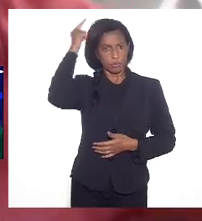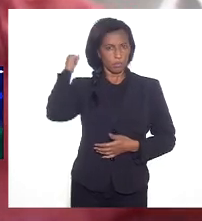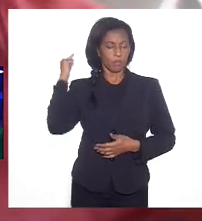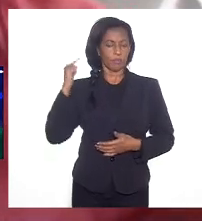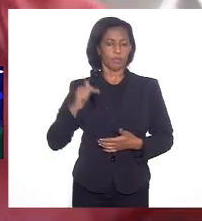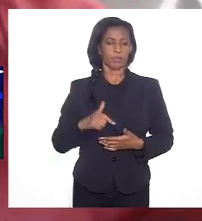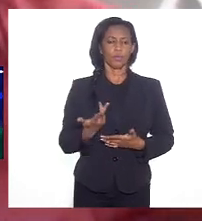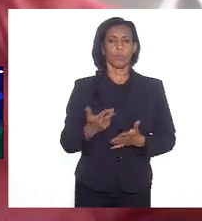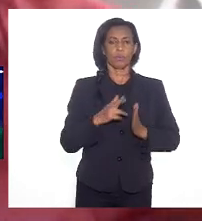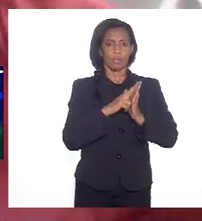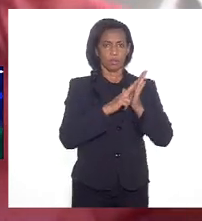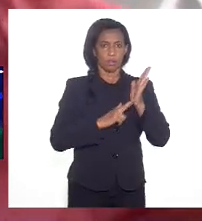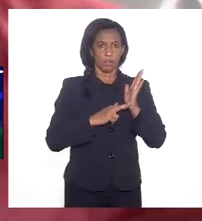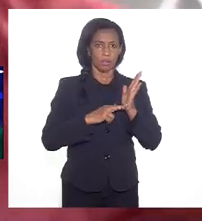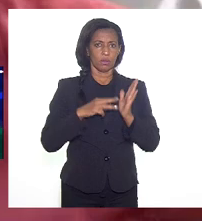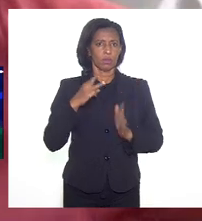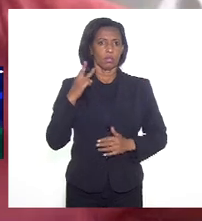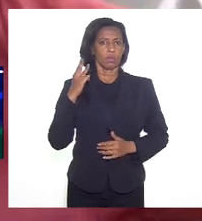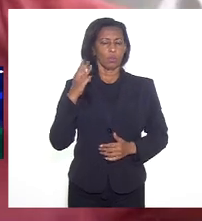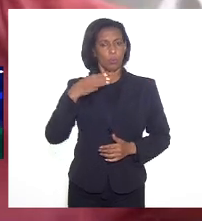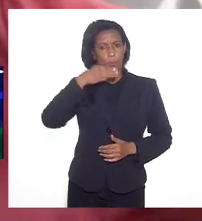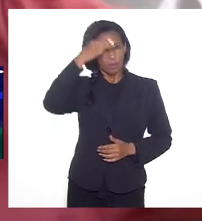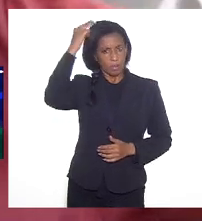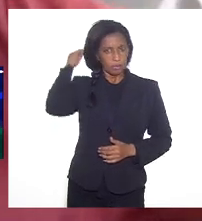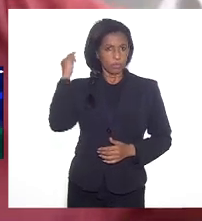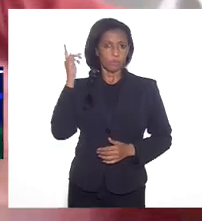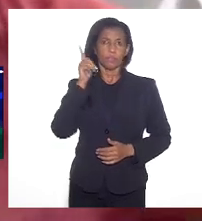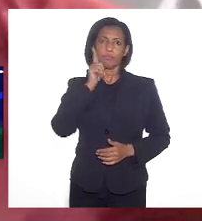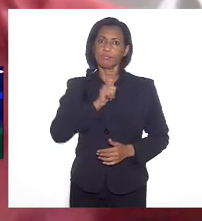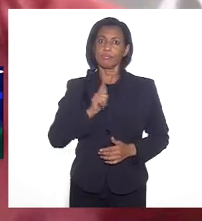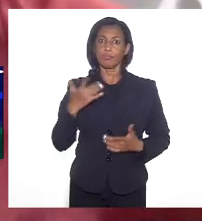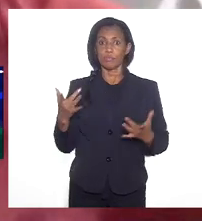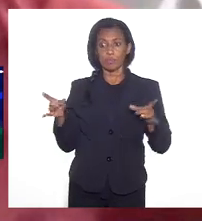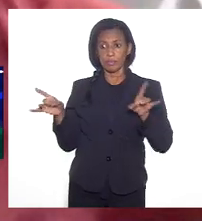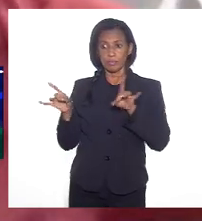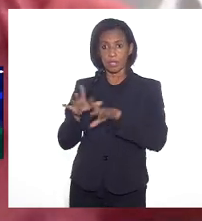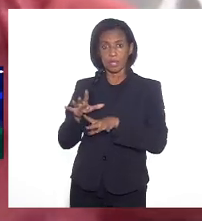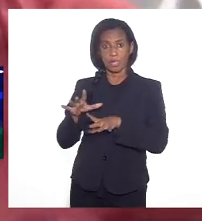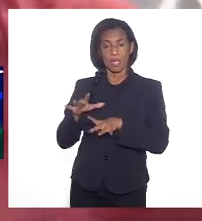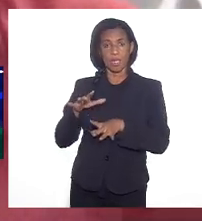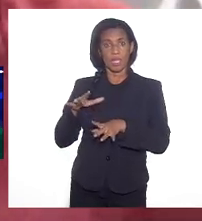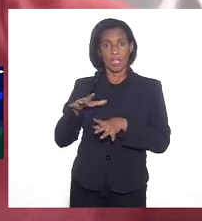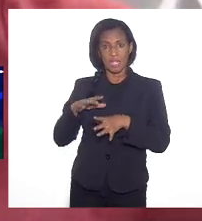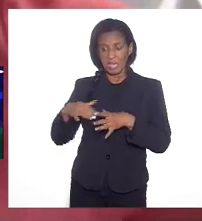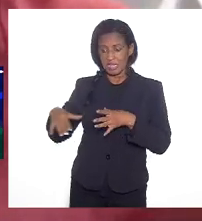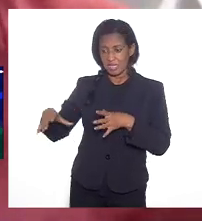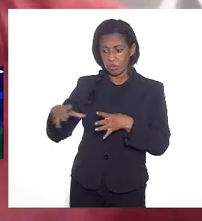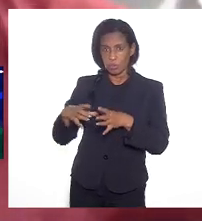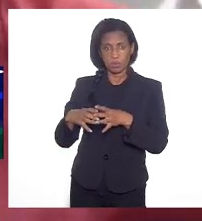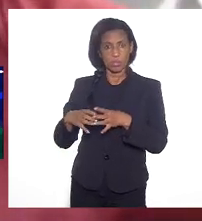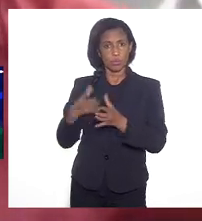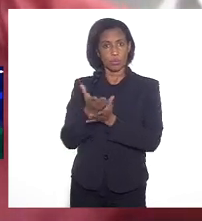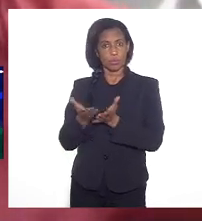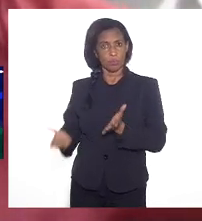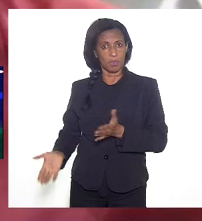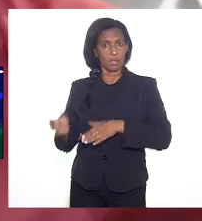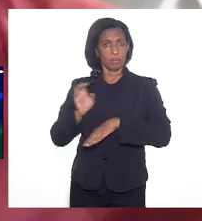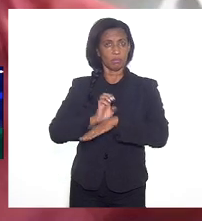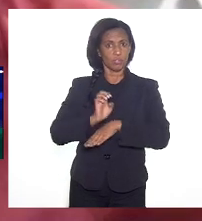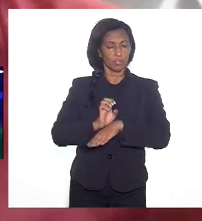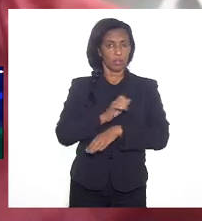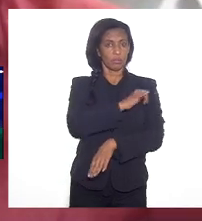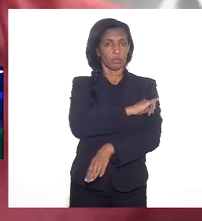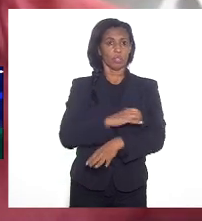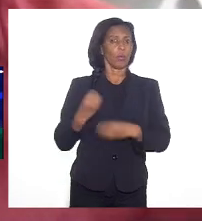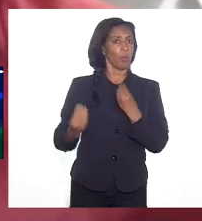a relatoria do deputado Marcio Pacheco conseguiu não só encerrar esse ciclo de perdas para o estado do Rio de